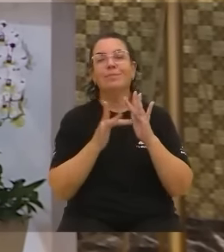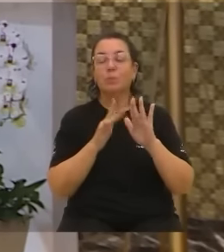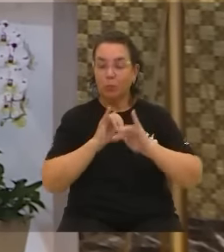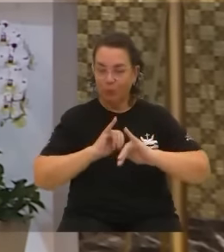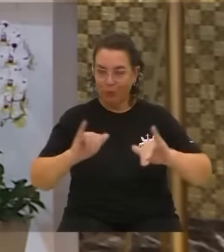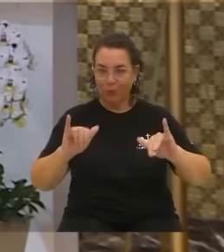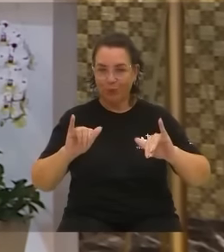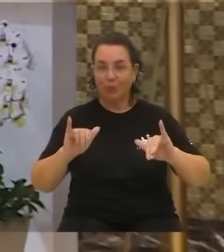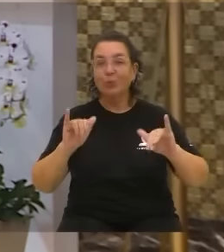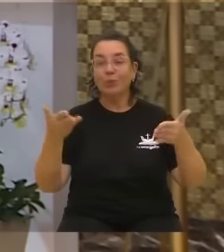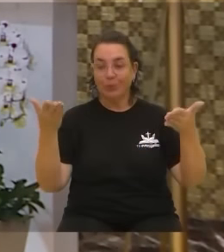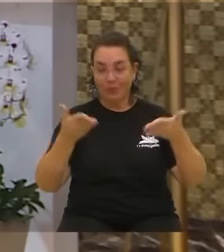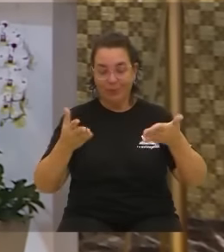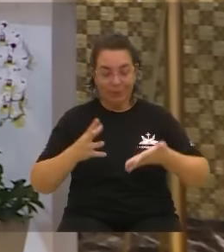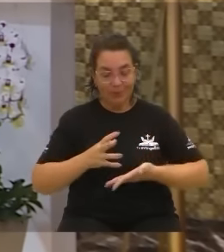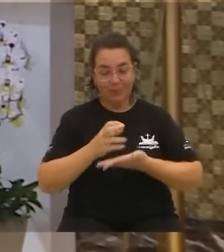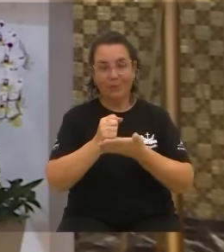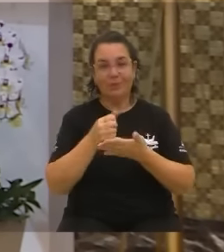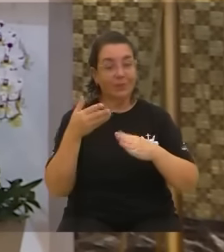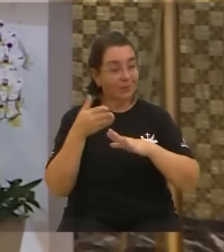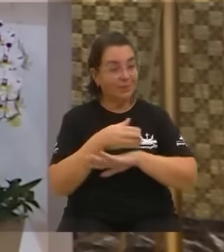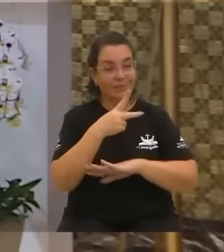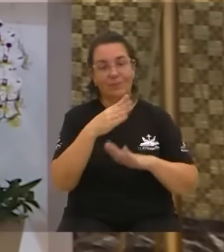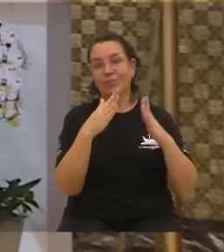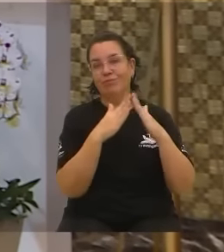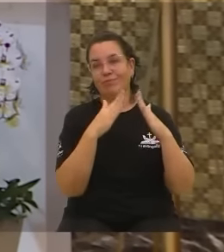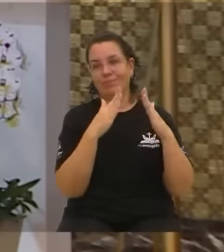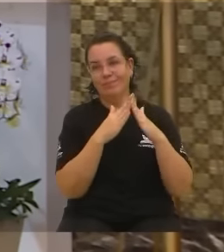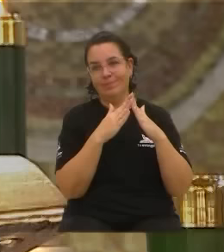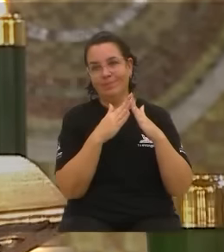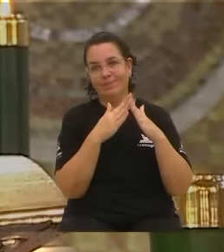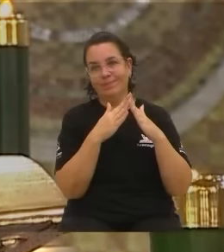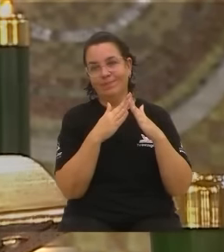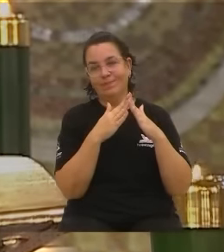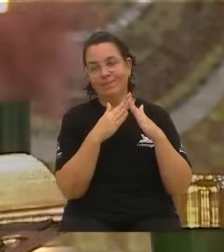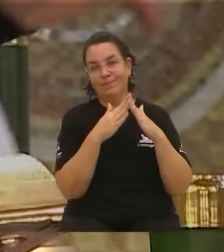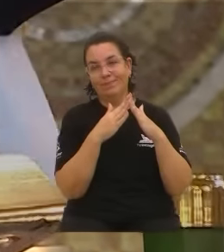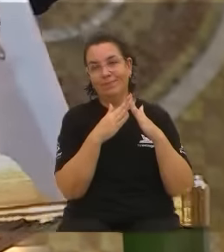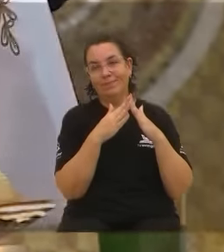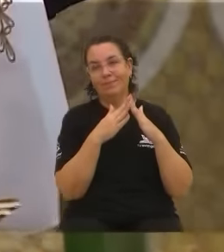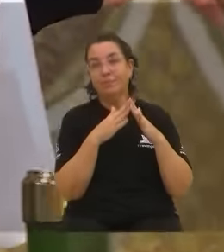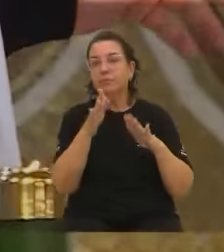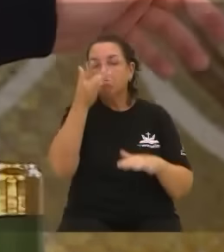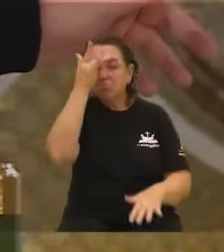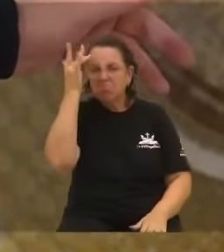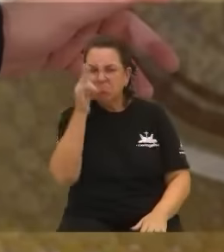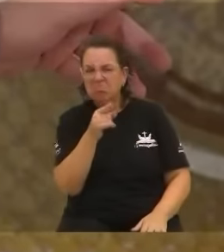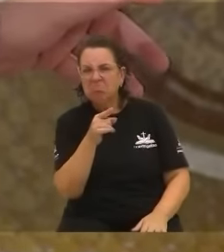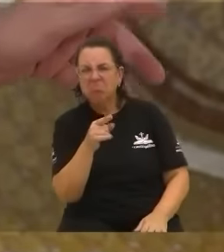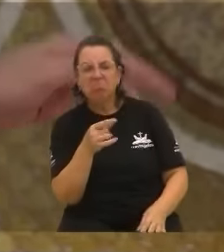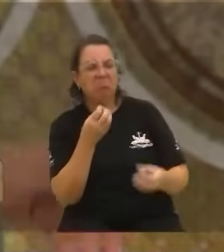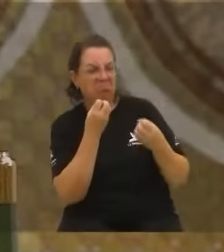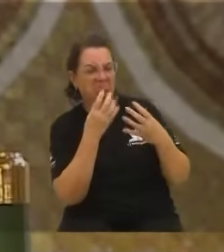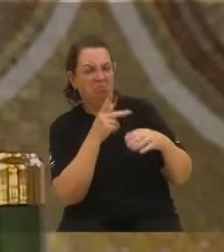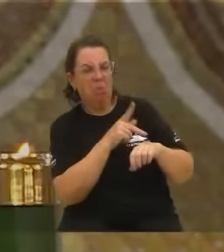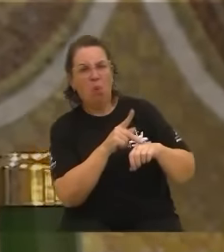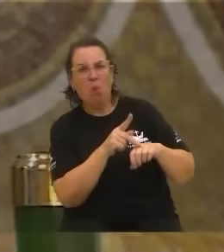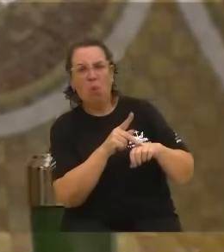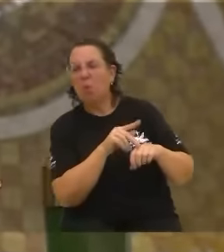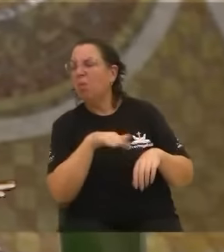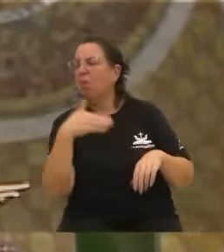hoje a salvação entrou na sua casa. E aqueles que se diziam puros, que ficaram lá